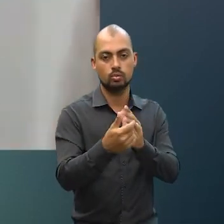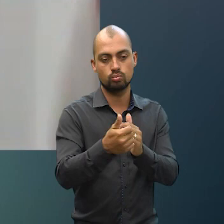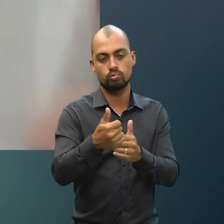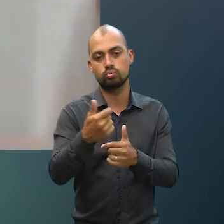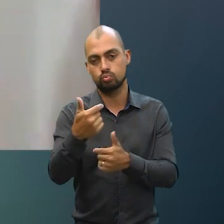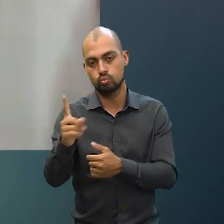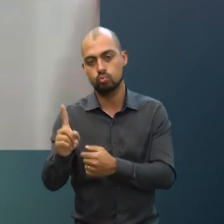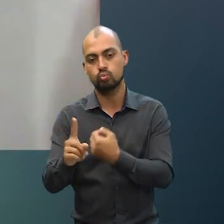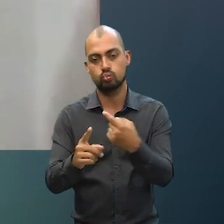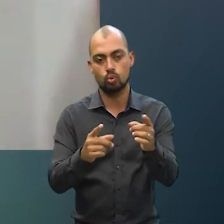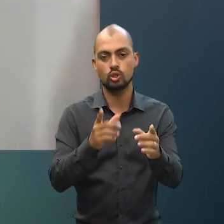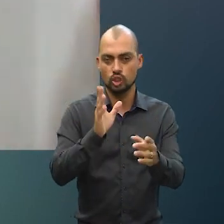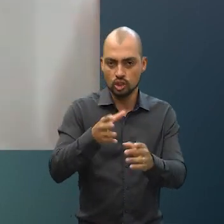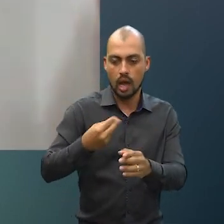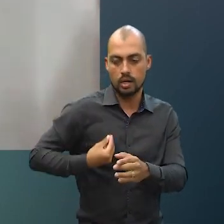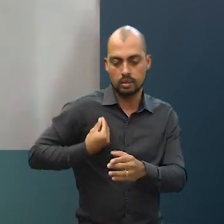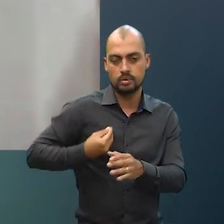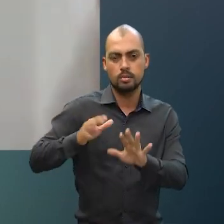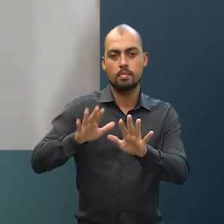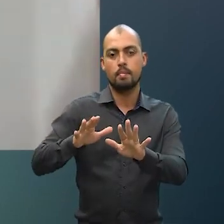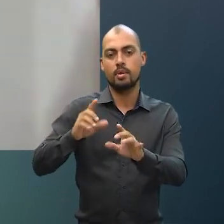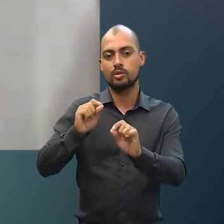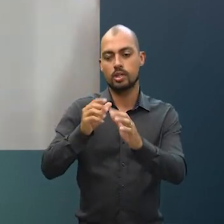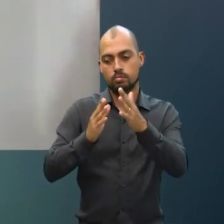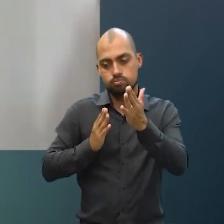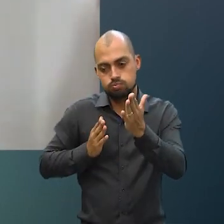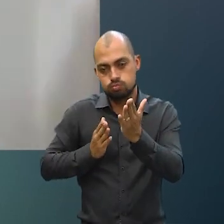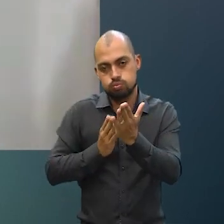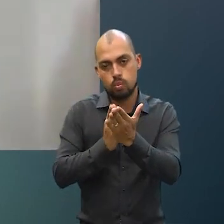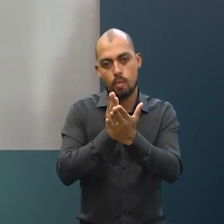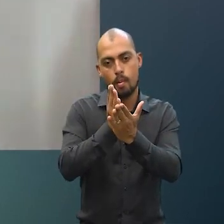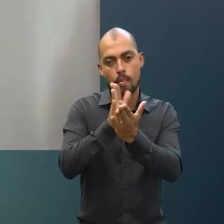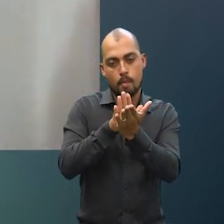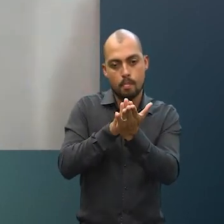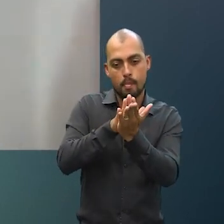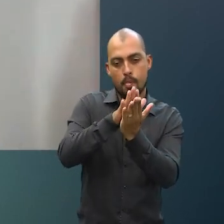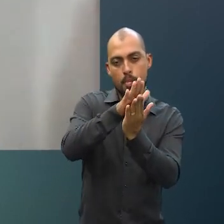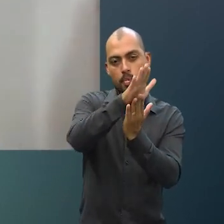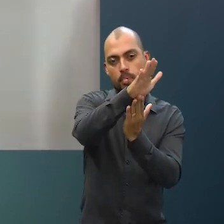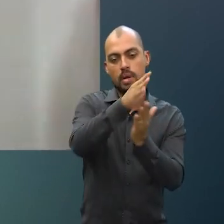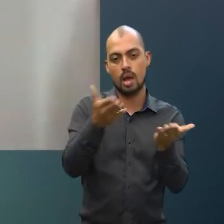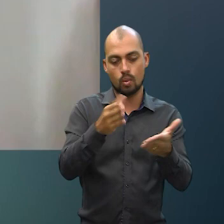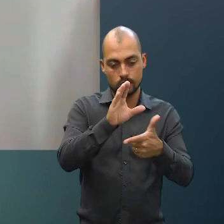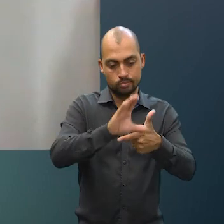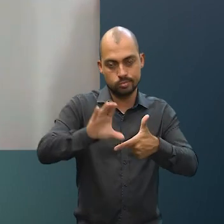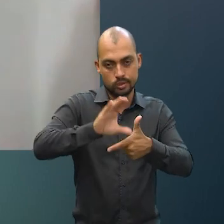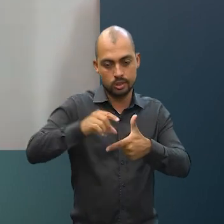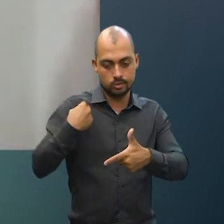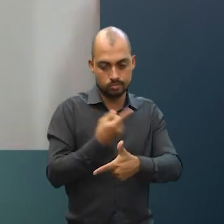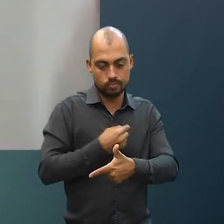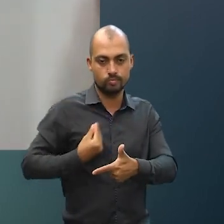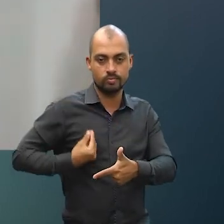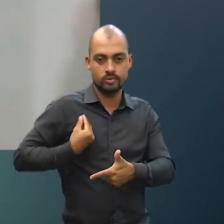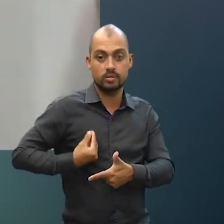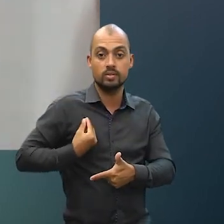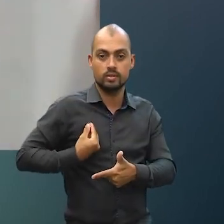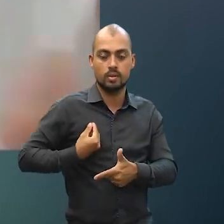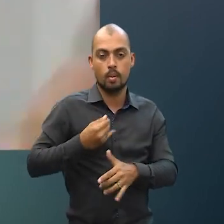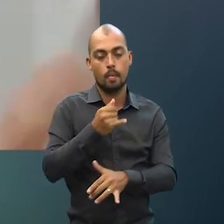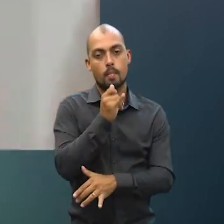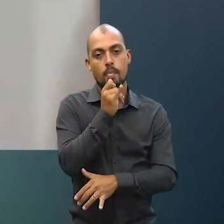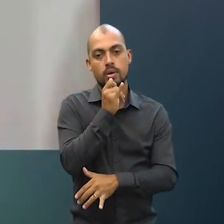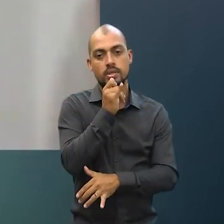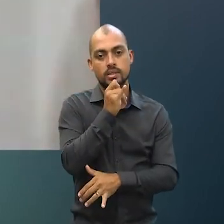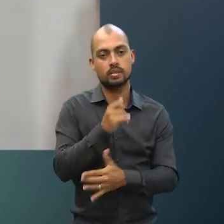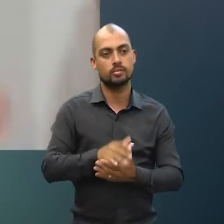de negócio que já existiam, mas que eles foram potencializados nesse período de crise que a gente viveu, né? Então, por exemplo,